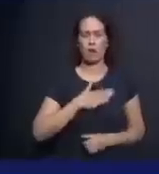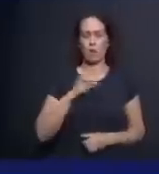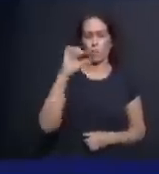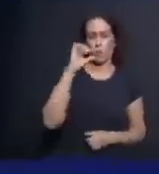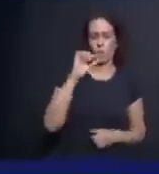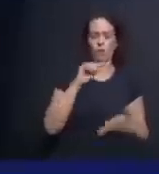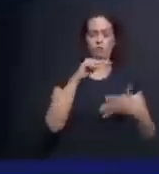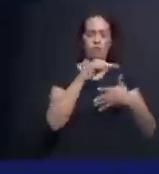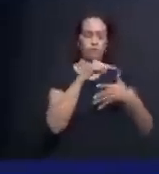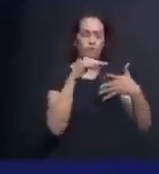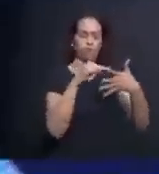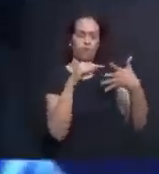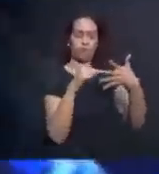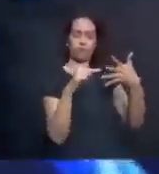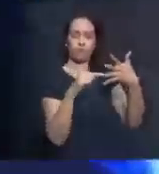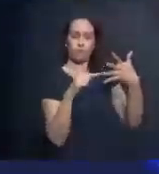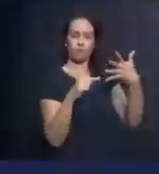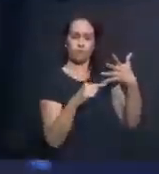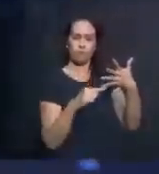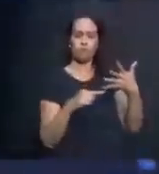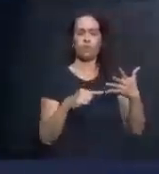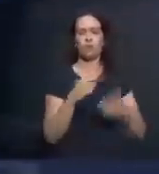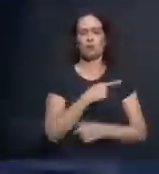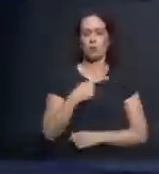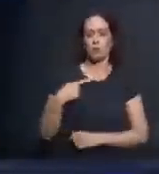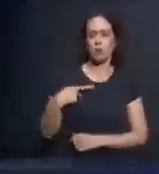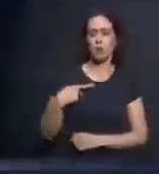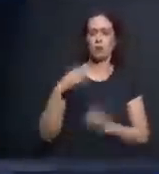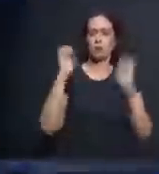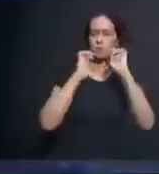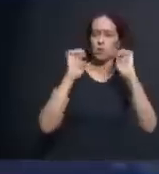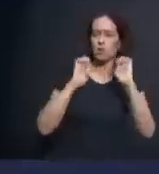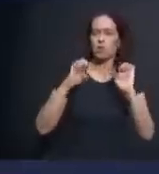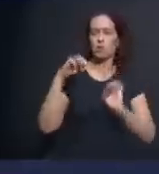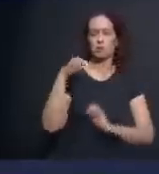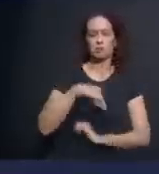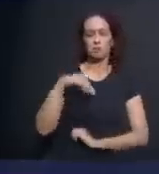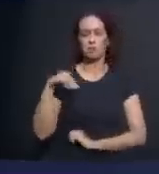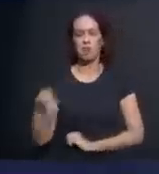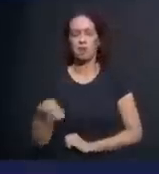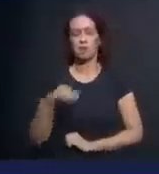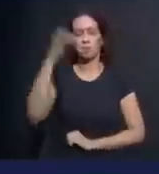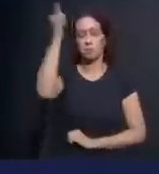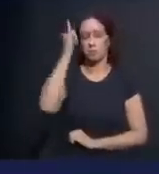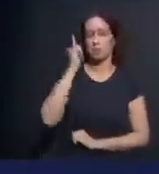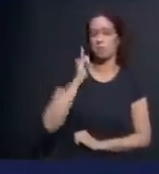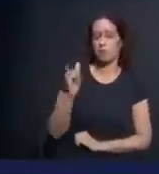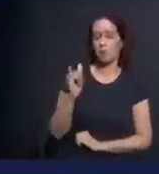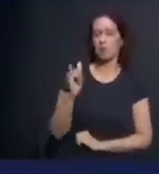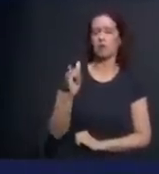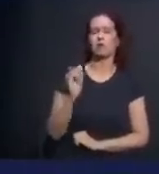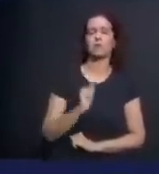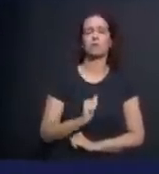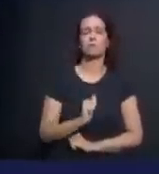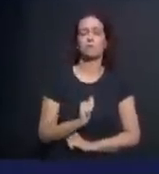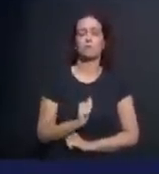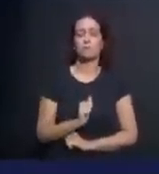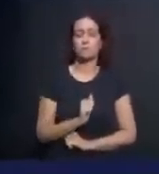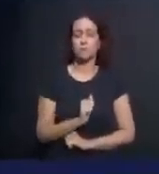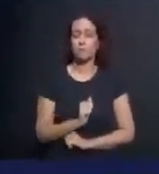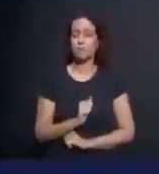de mestre, tem um pouquinho de pastor, tem um pouquinho de evangelista, mas sempre